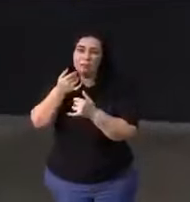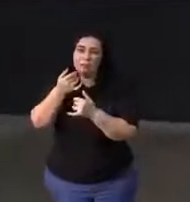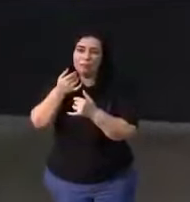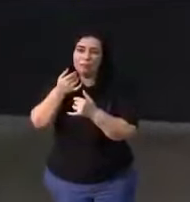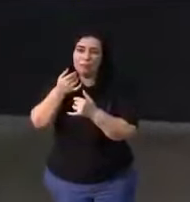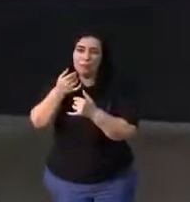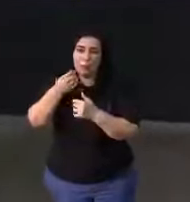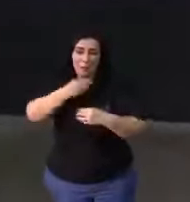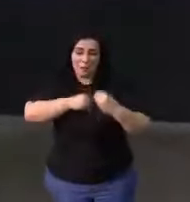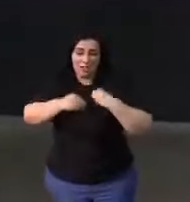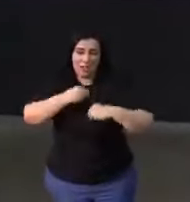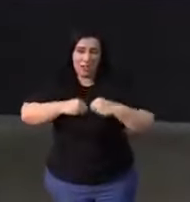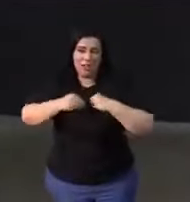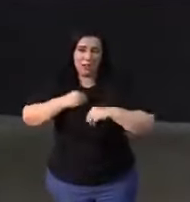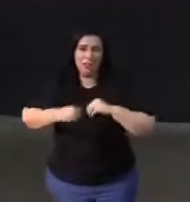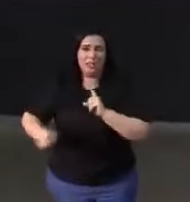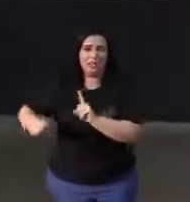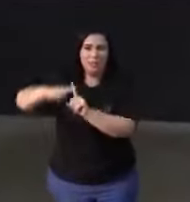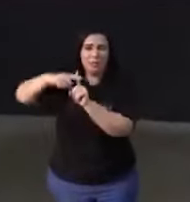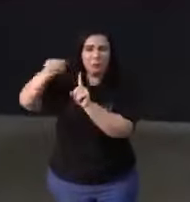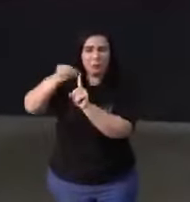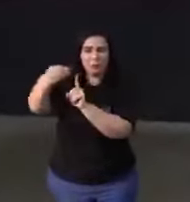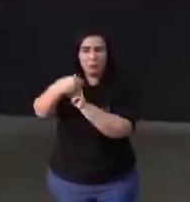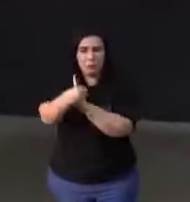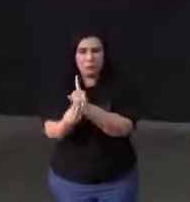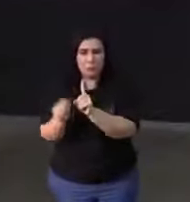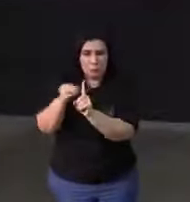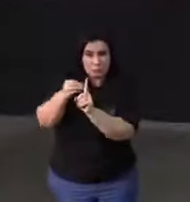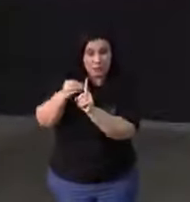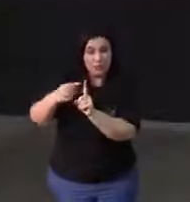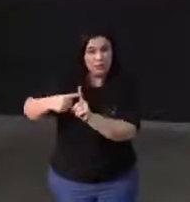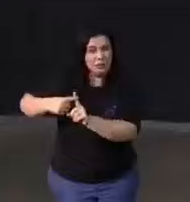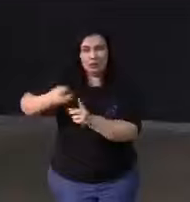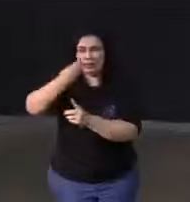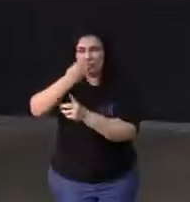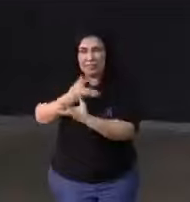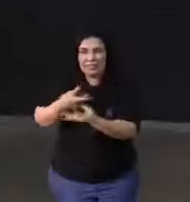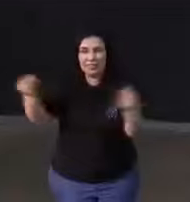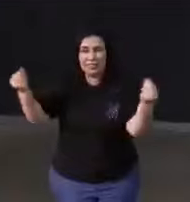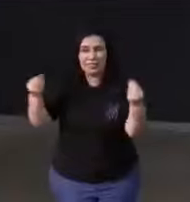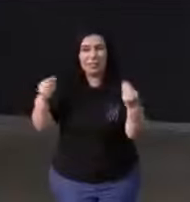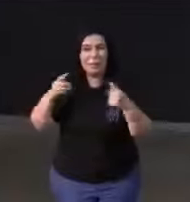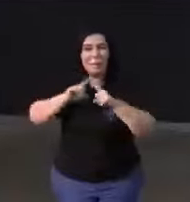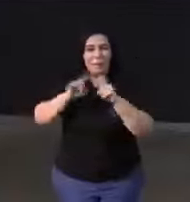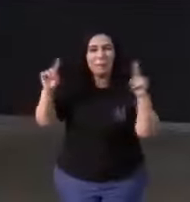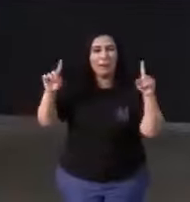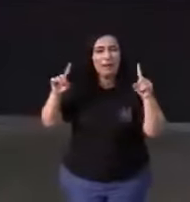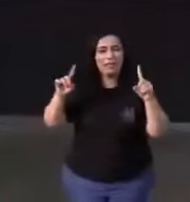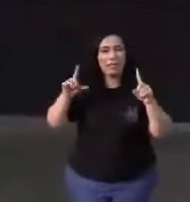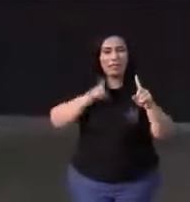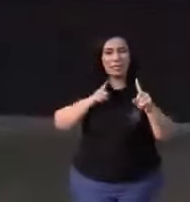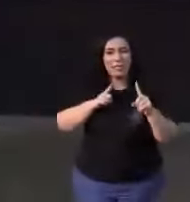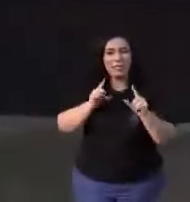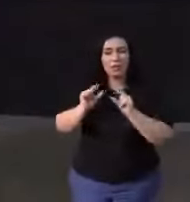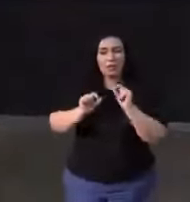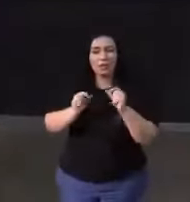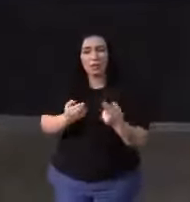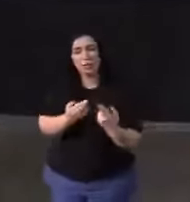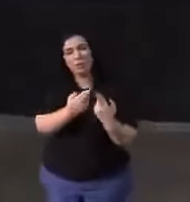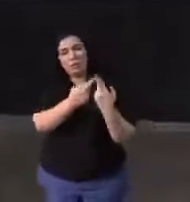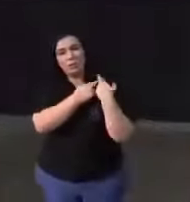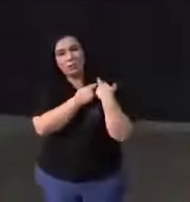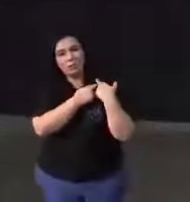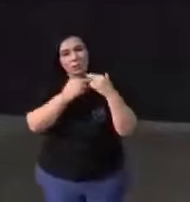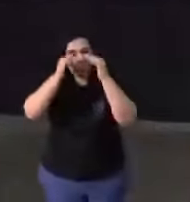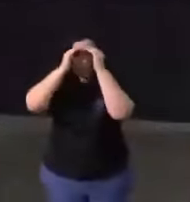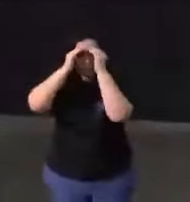cruz do Calvário. Não há condenação para aqueles que estão em Cristo Jesus. Não há condenação, mas há uma responsabilidade